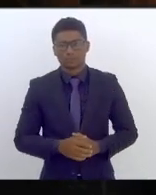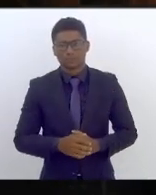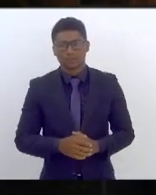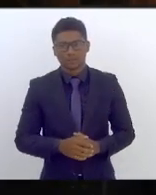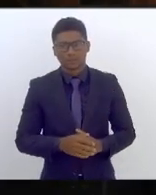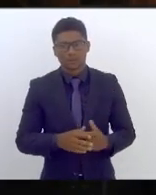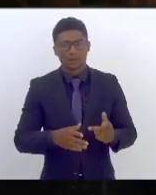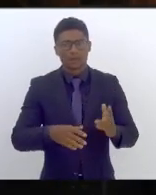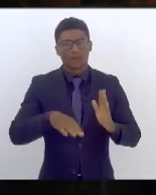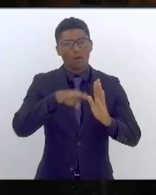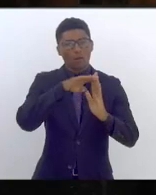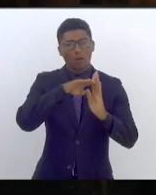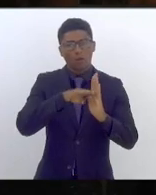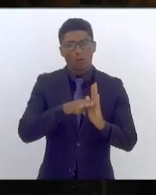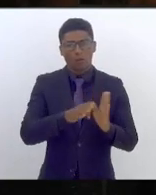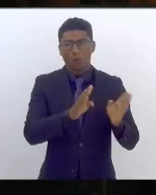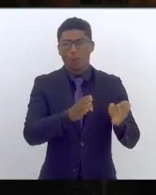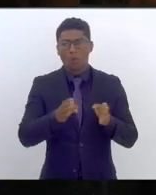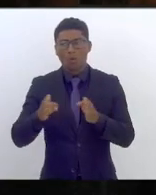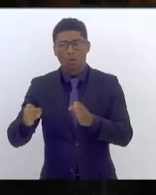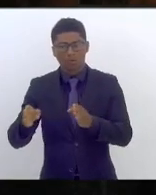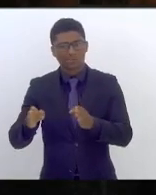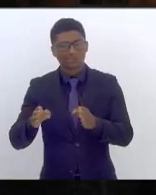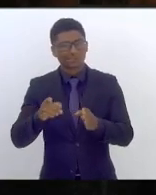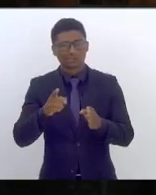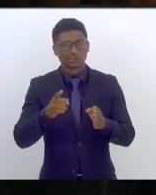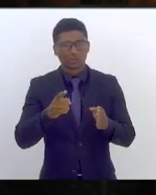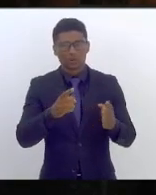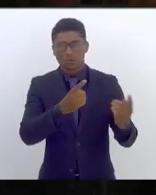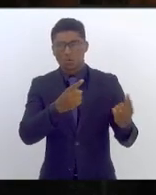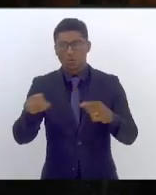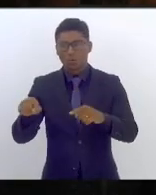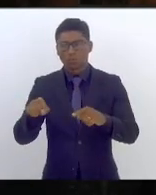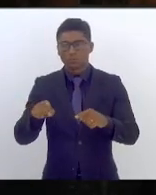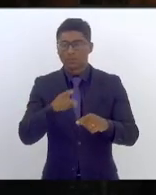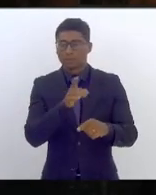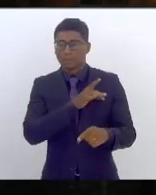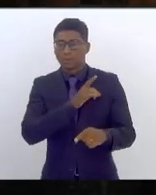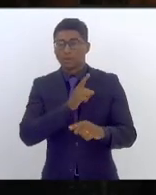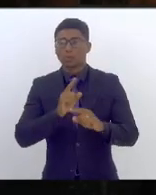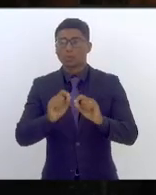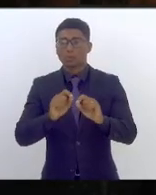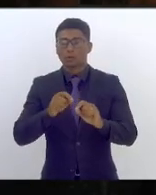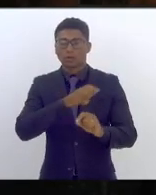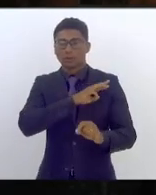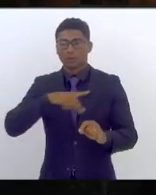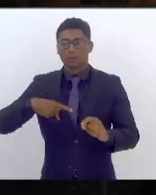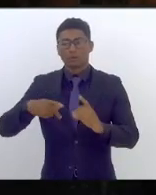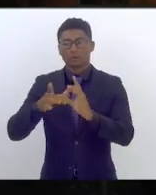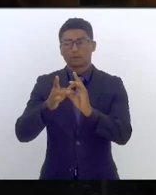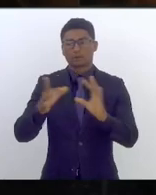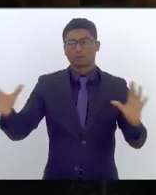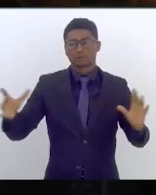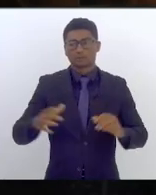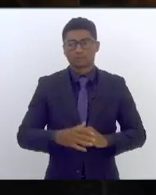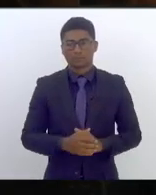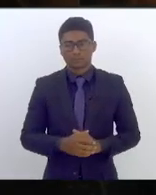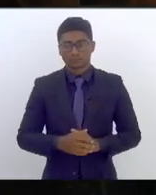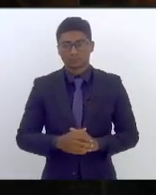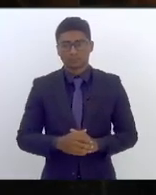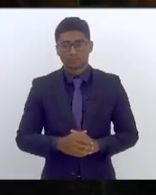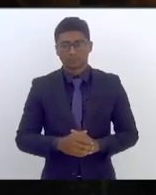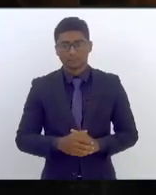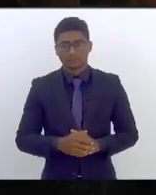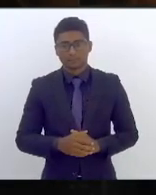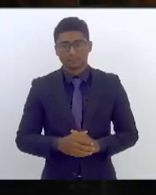ordem democrática teme o Ministério Público independente eu acrescentaria que o mesmo